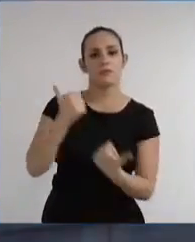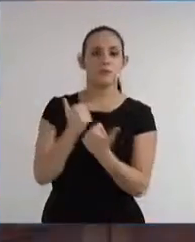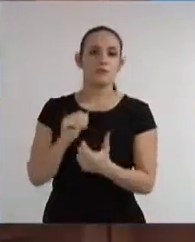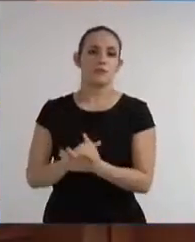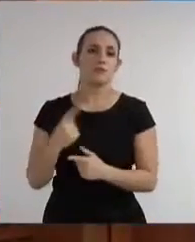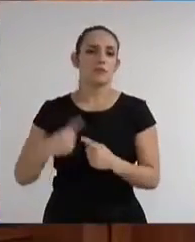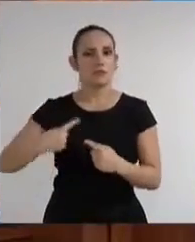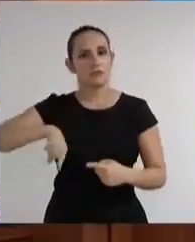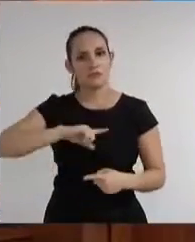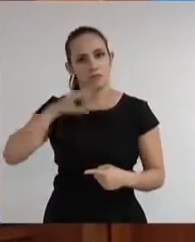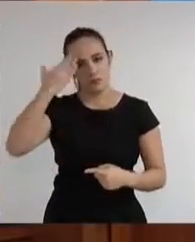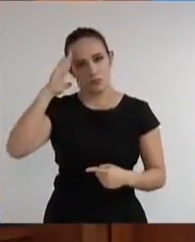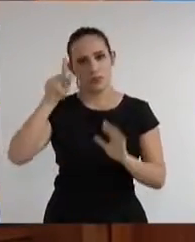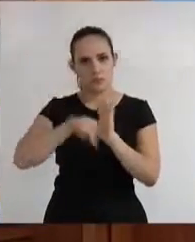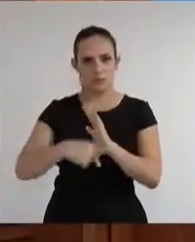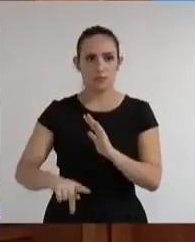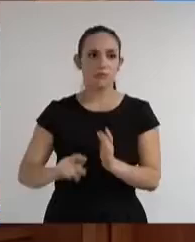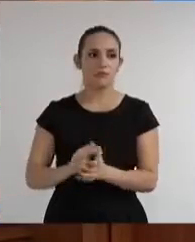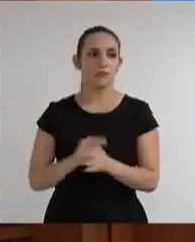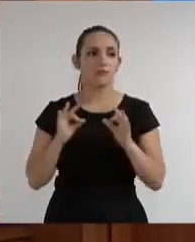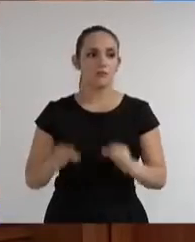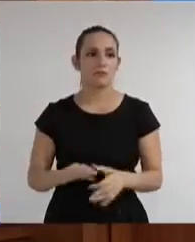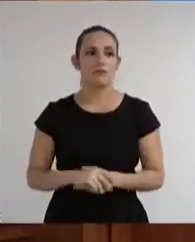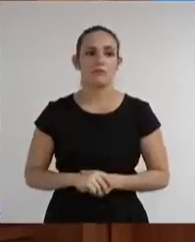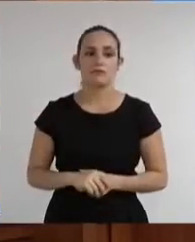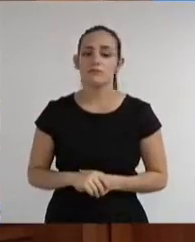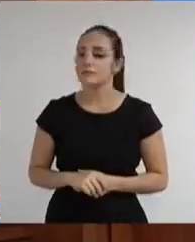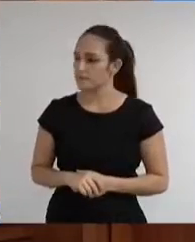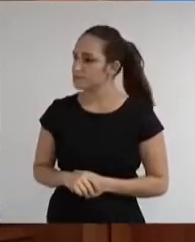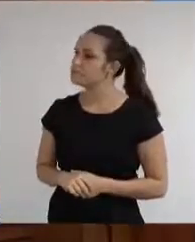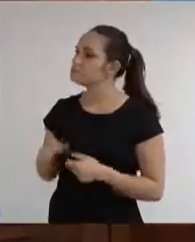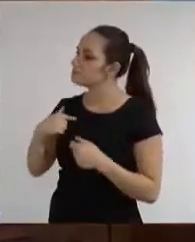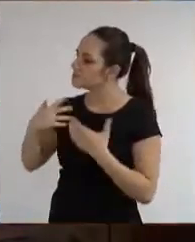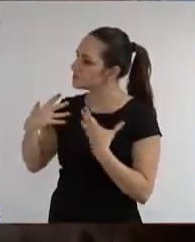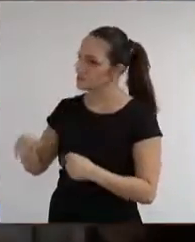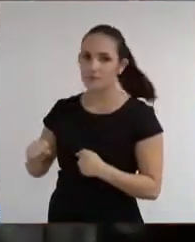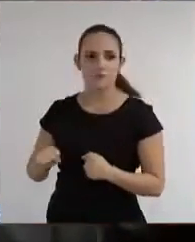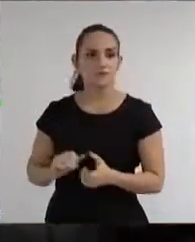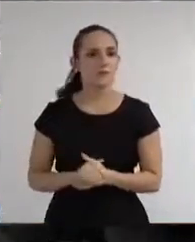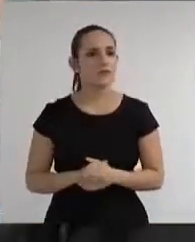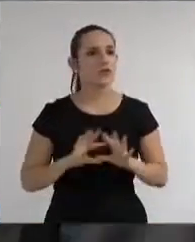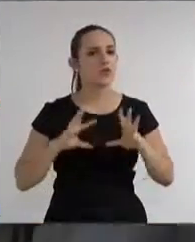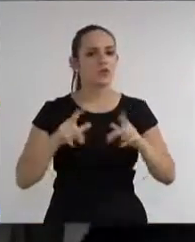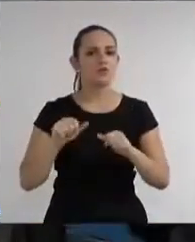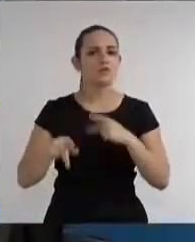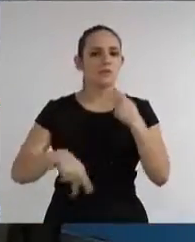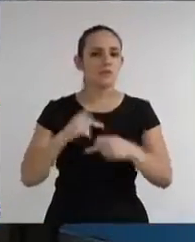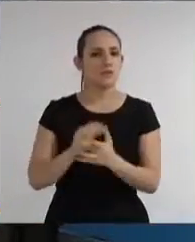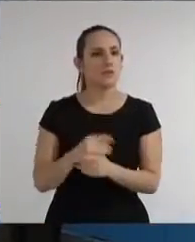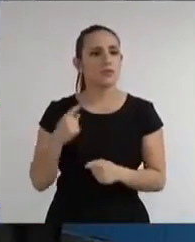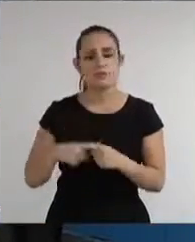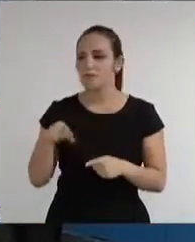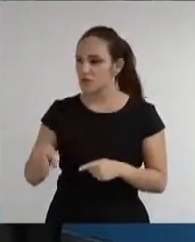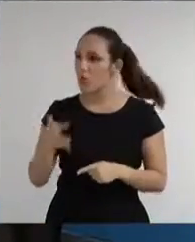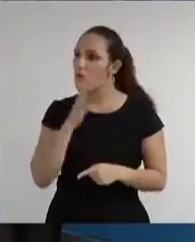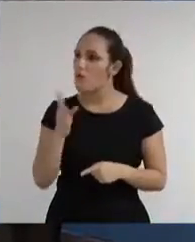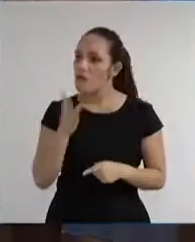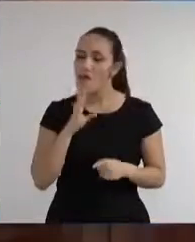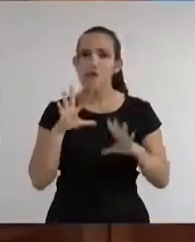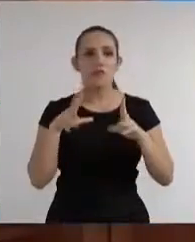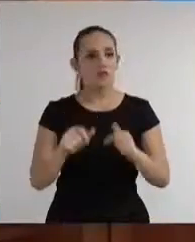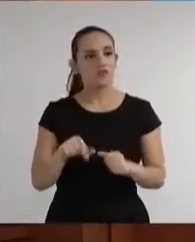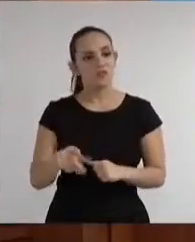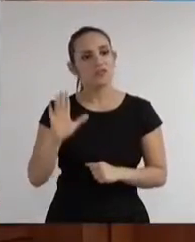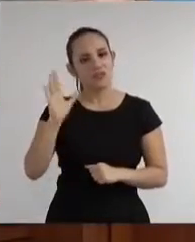porque compreendemos a legitimidade disso. Muito obrigado. Incorporo em totum a palavra de Vossa Excelência, tendo em vista que Vossa Excelência é conhecedor da causa,